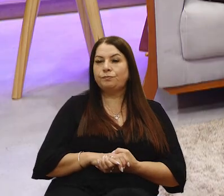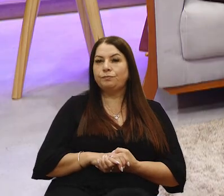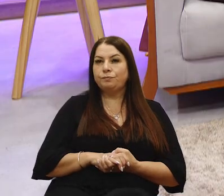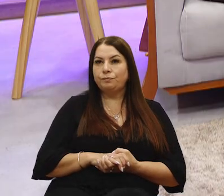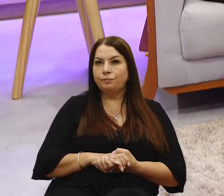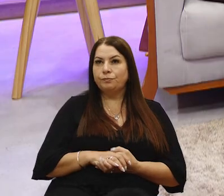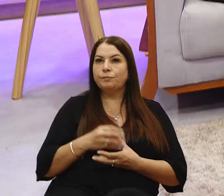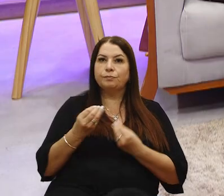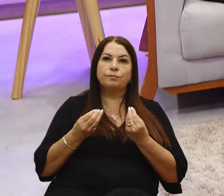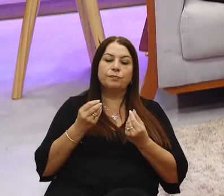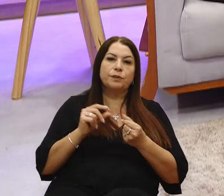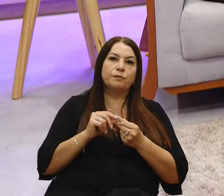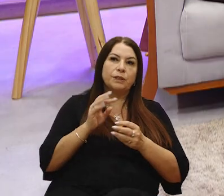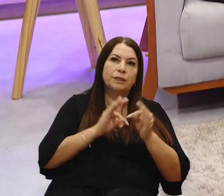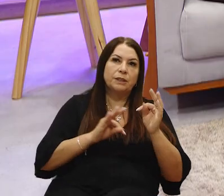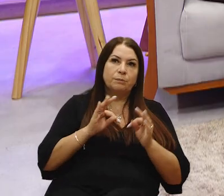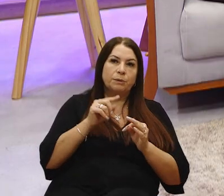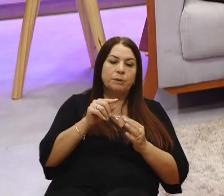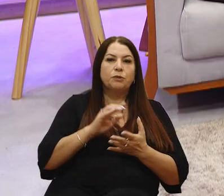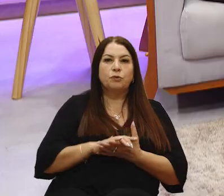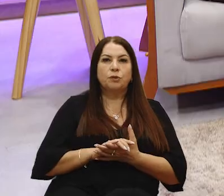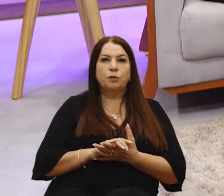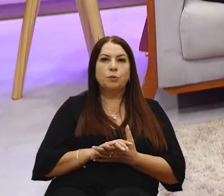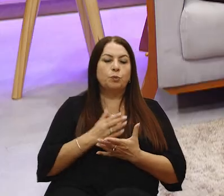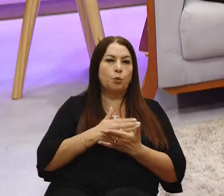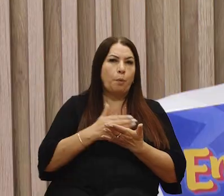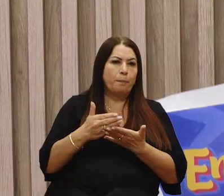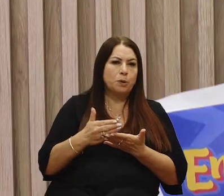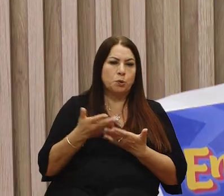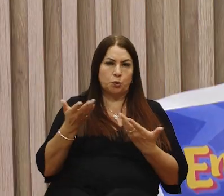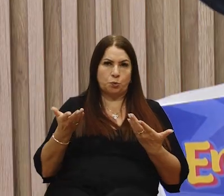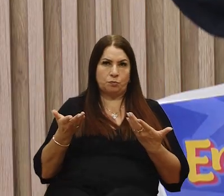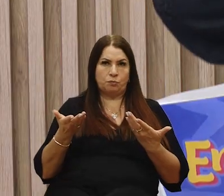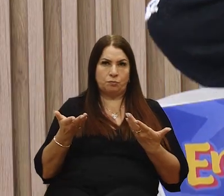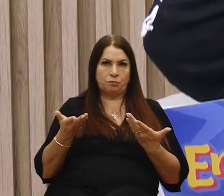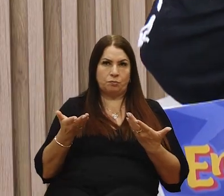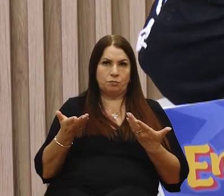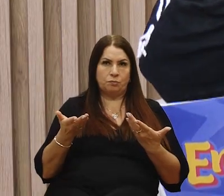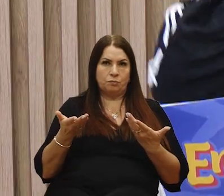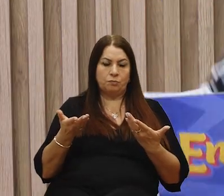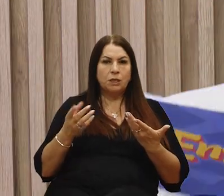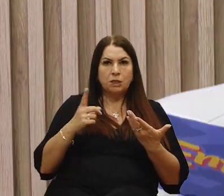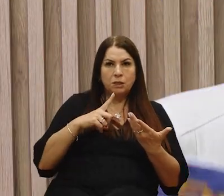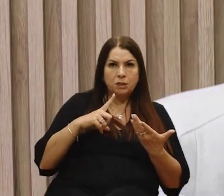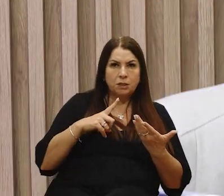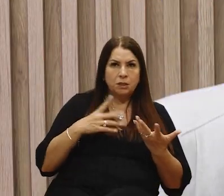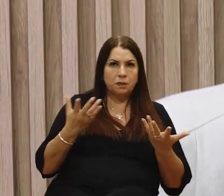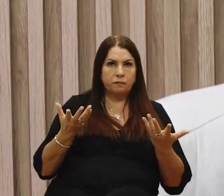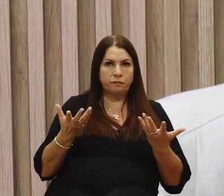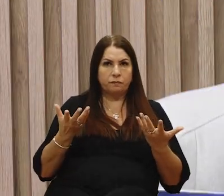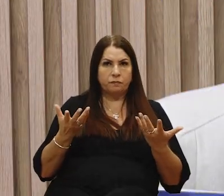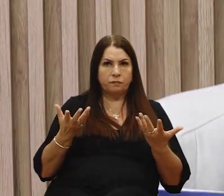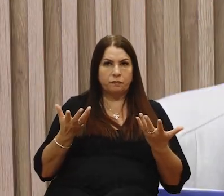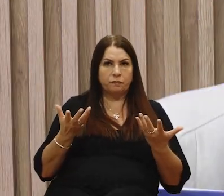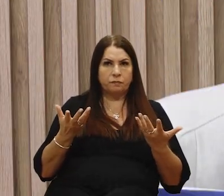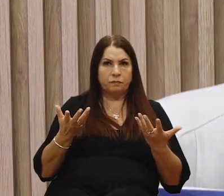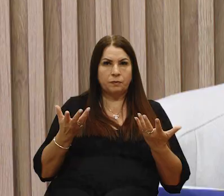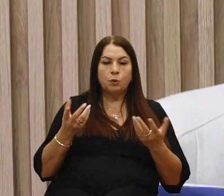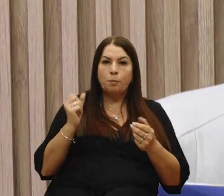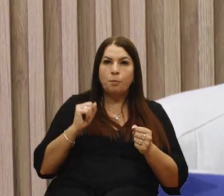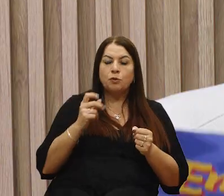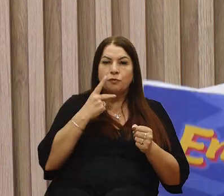manutenção, né? É. Cláudia, como é que foi esse tratamento pra ti, assim, quando tu começou? Teve